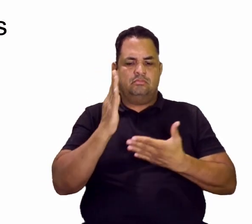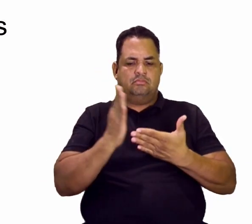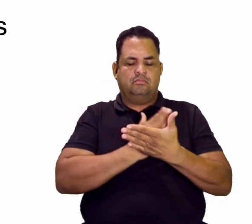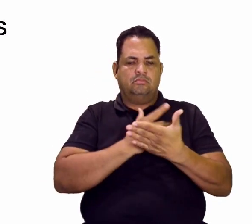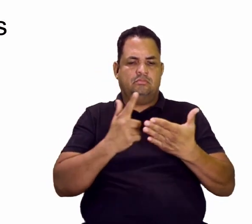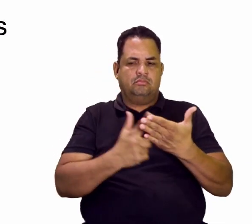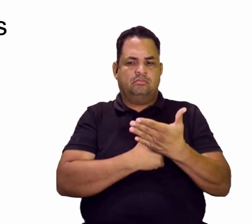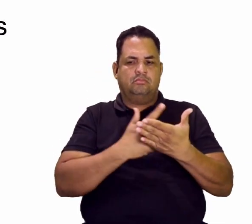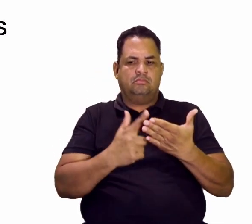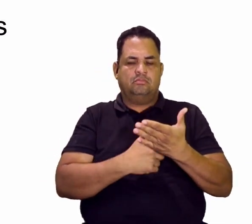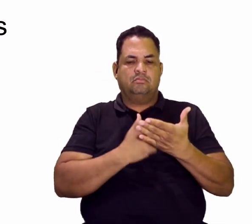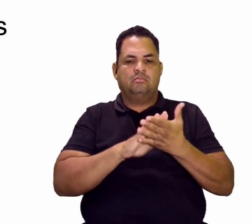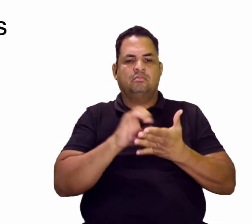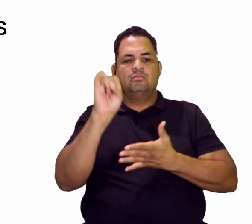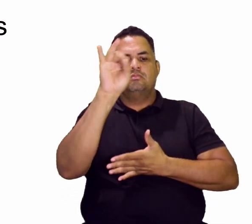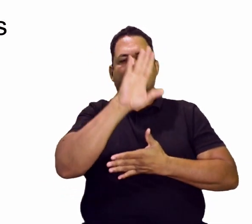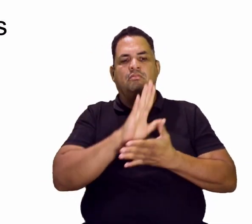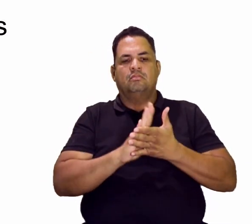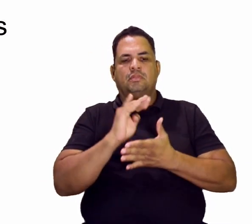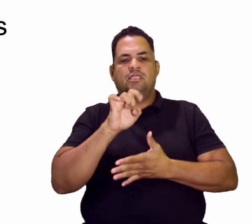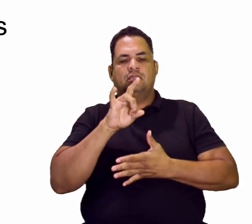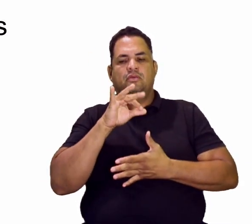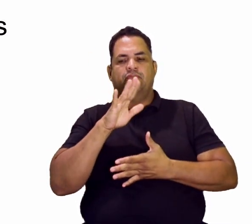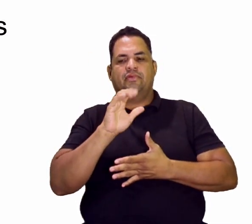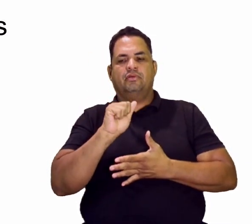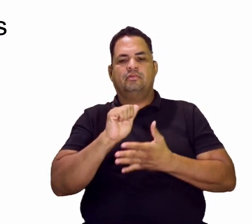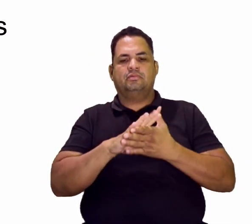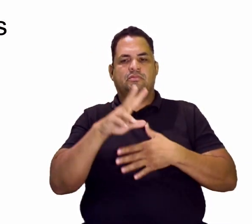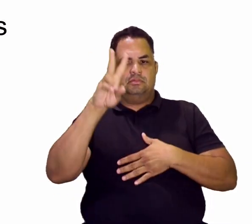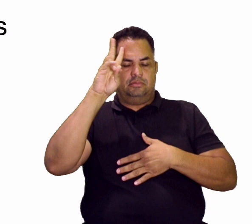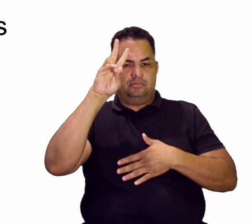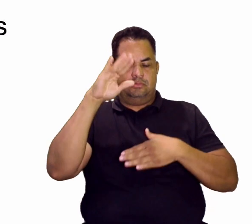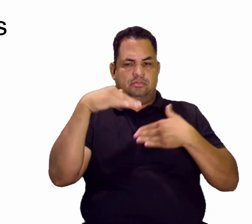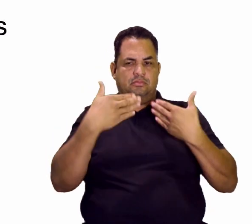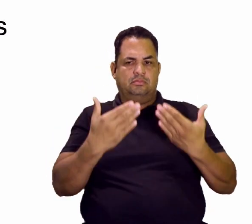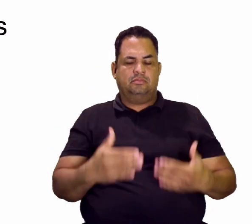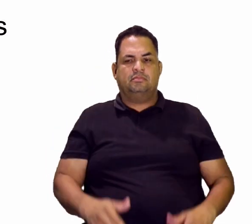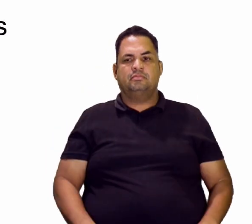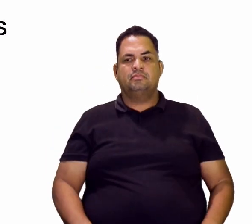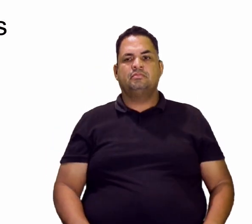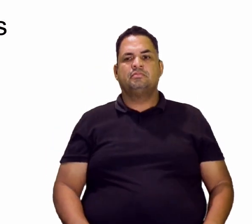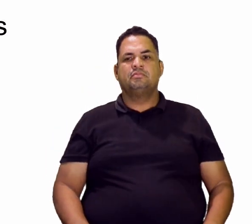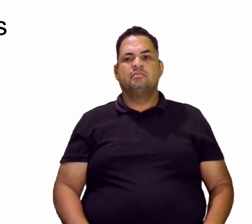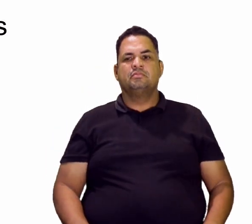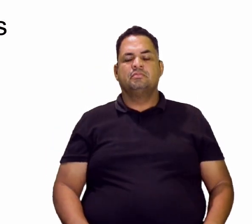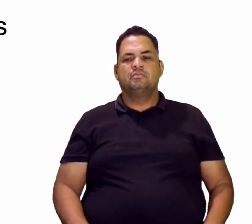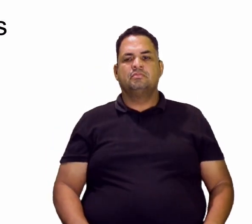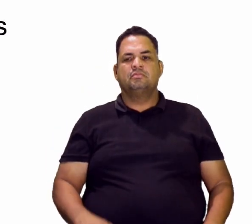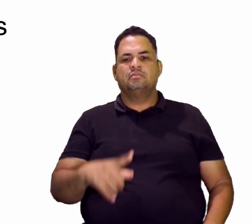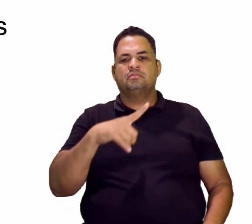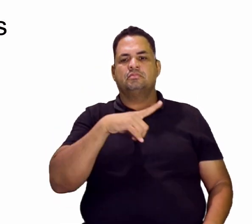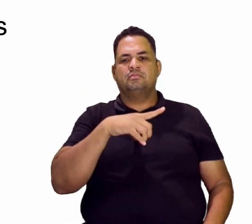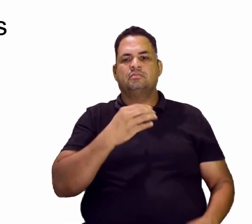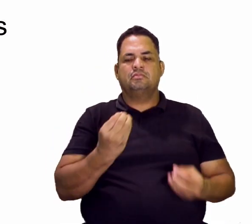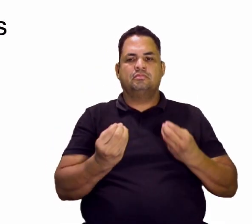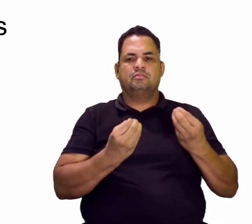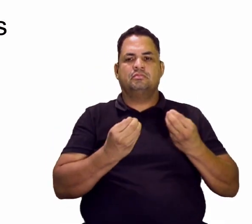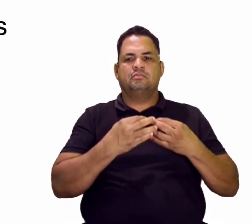né, trazem a figura do bacteriófago. Não sei se você lembra, mas o bacteriófago,